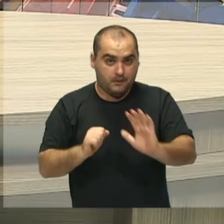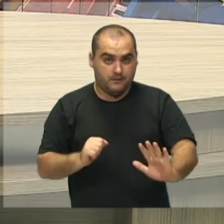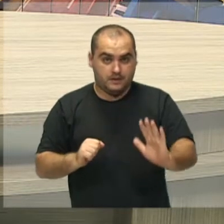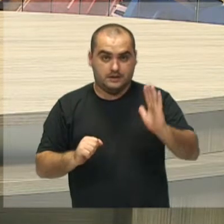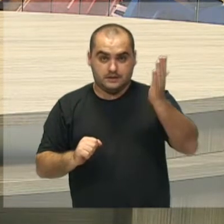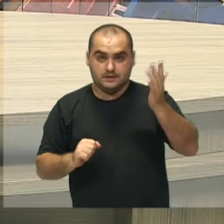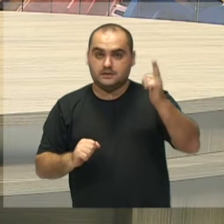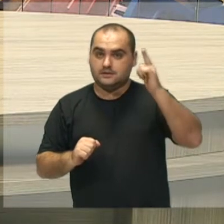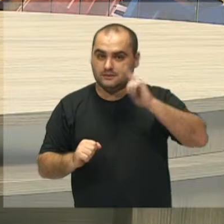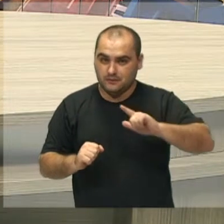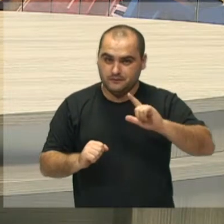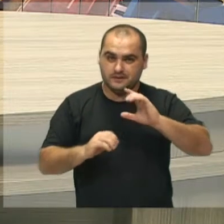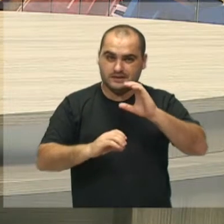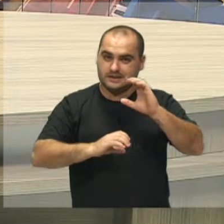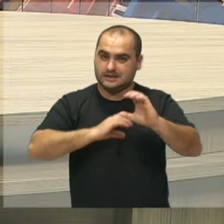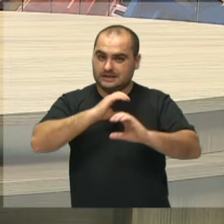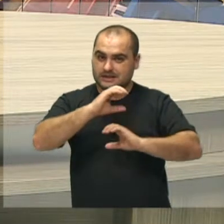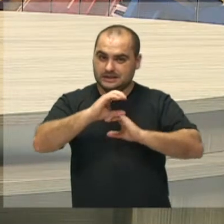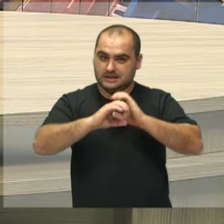uma interrupção de ciclo